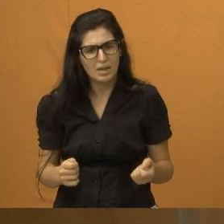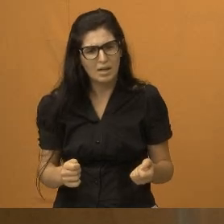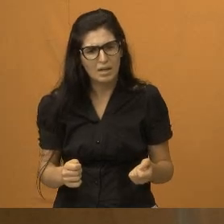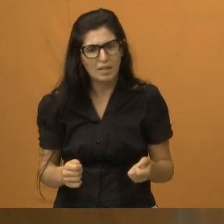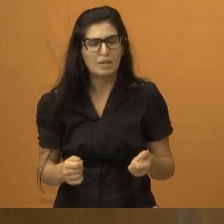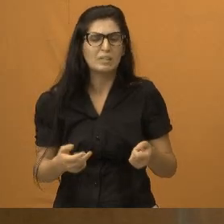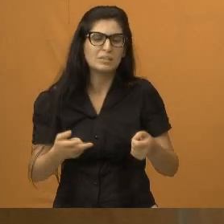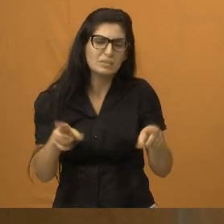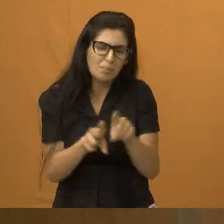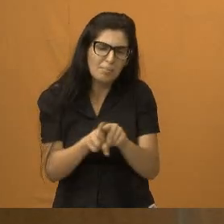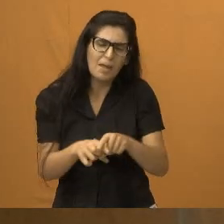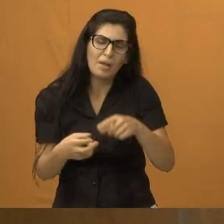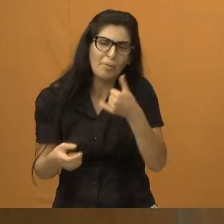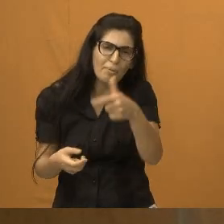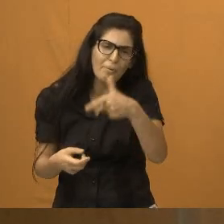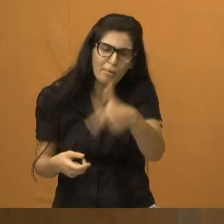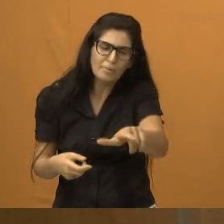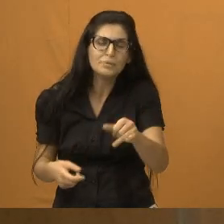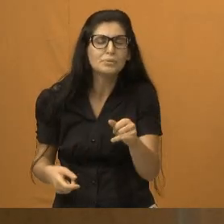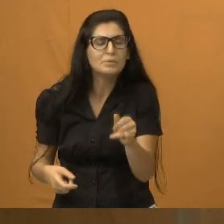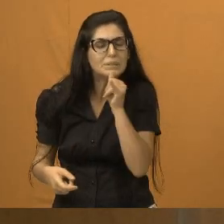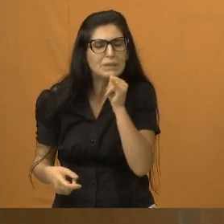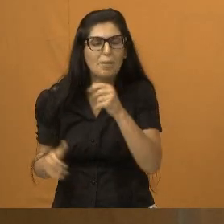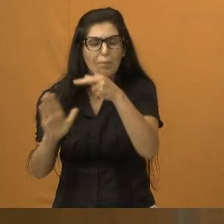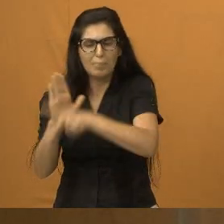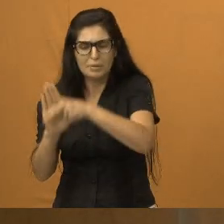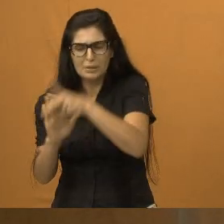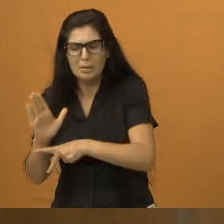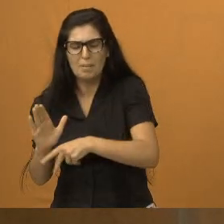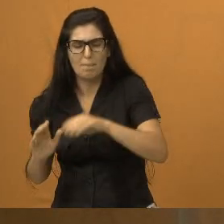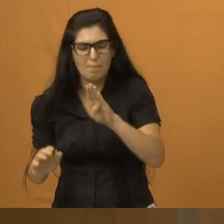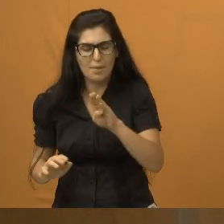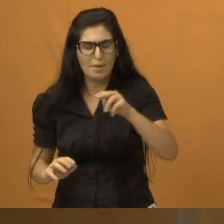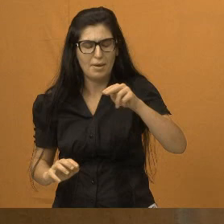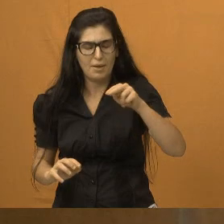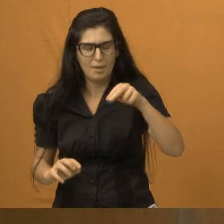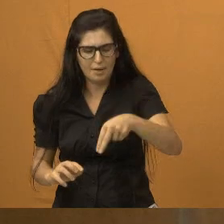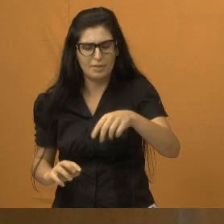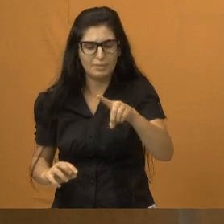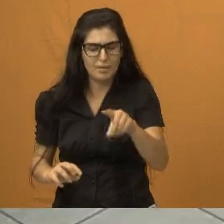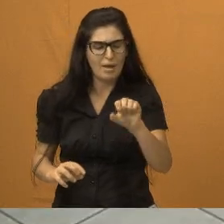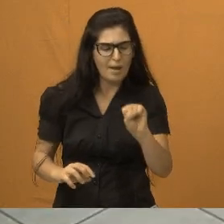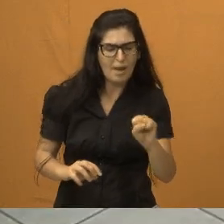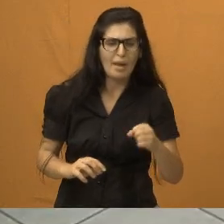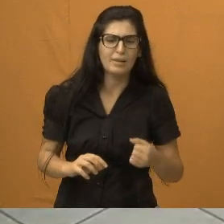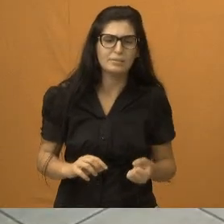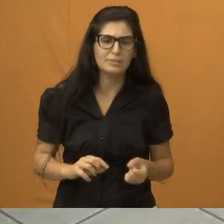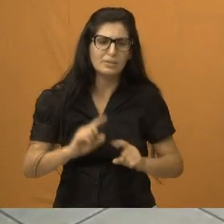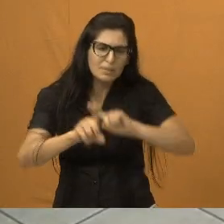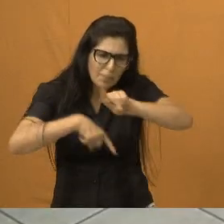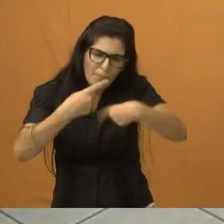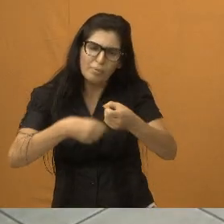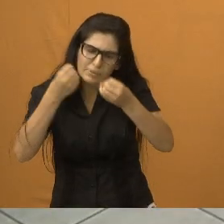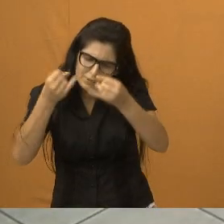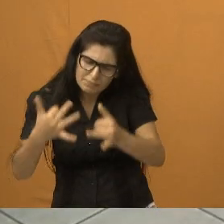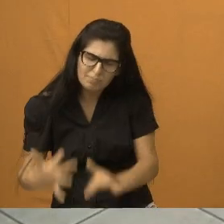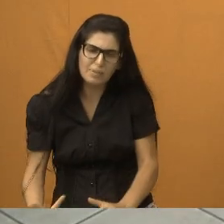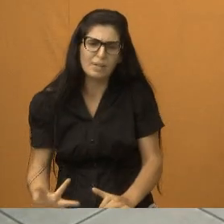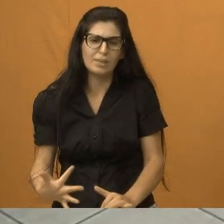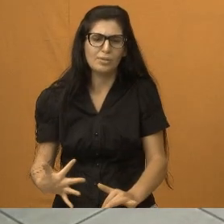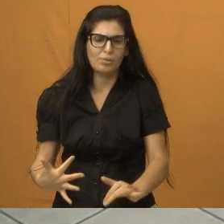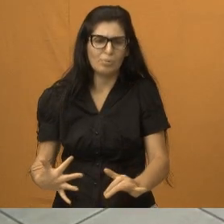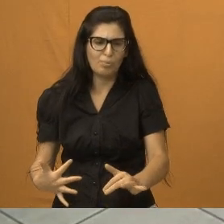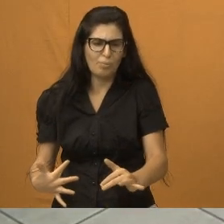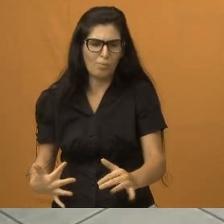dívidas como o BNDES, que são alguns projetos, né, que eu posso elencar nesse momento. Se o senhor quiser mais detalhes, eu posso depois oferir com